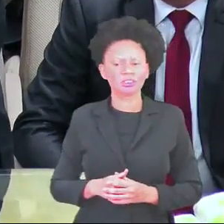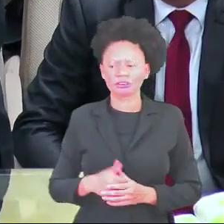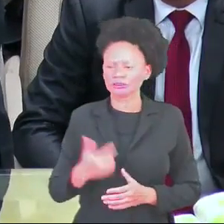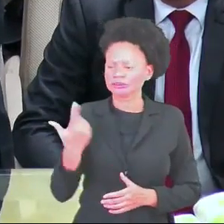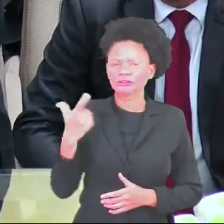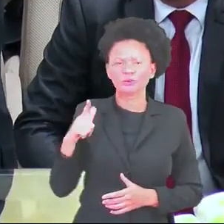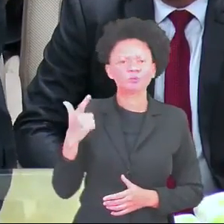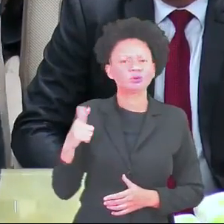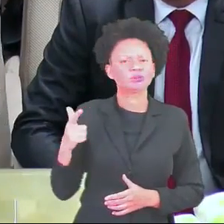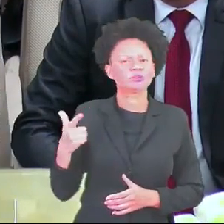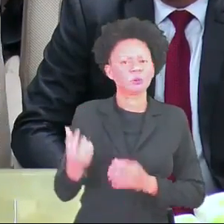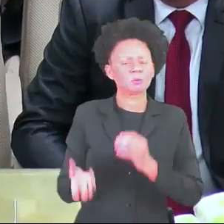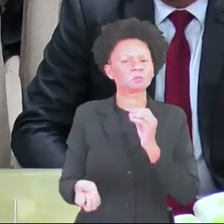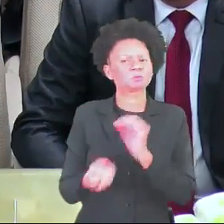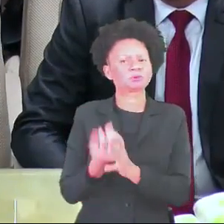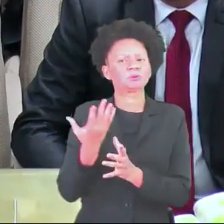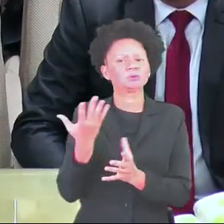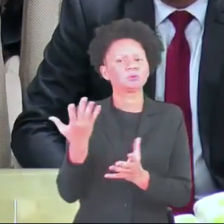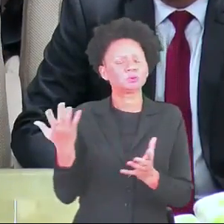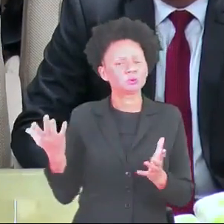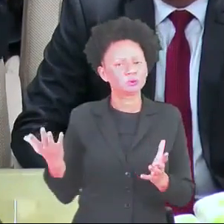Existiam.